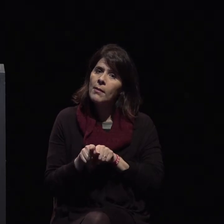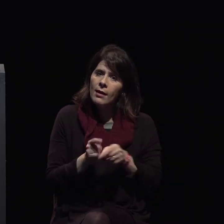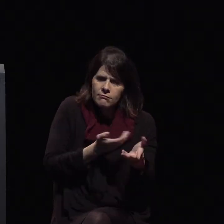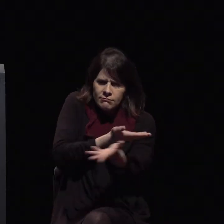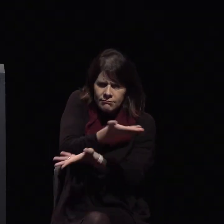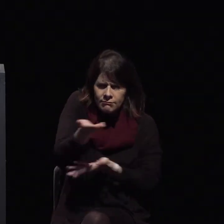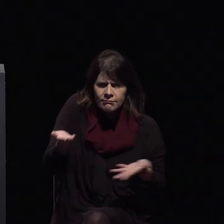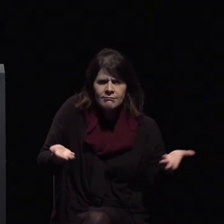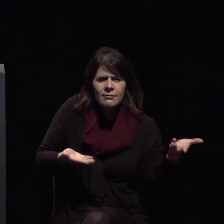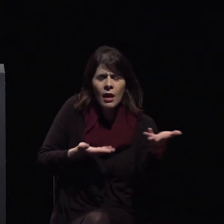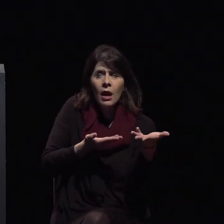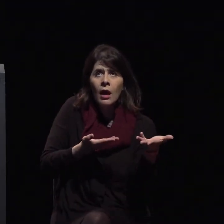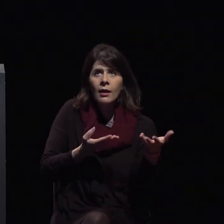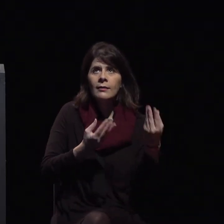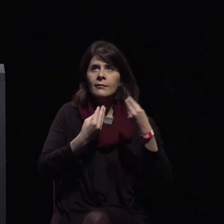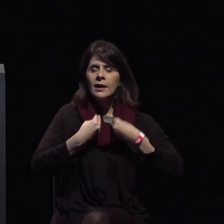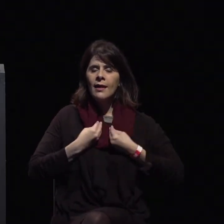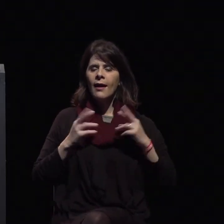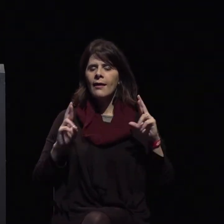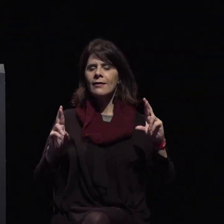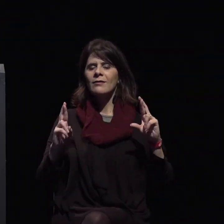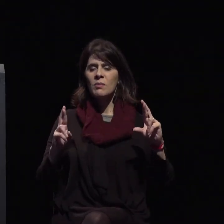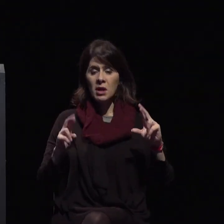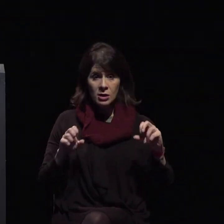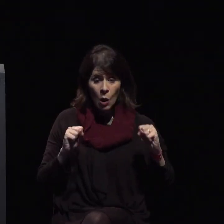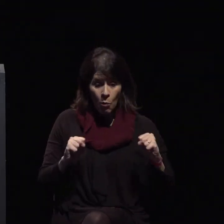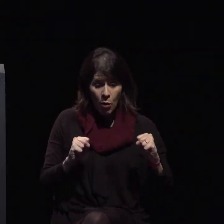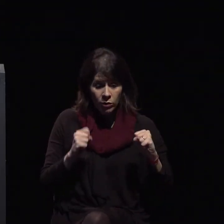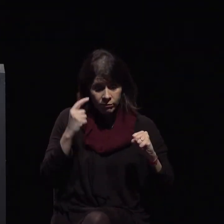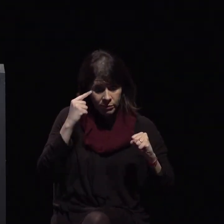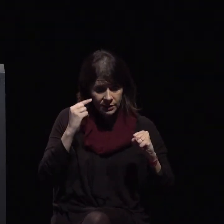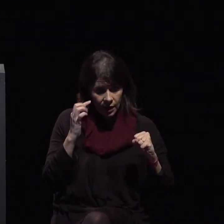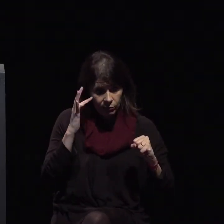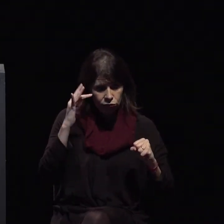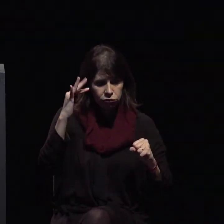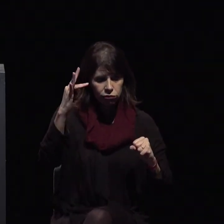ser construído. Um futuro que me dê